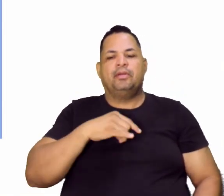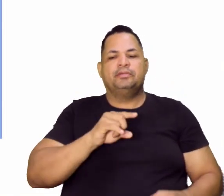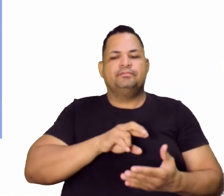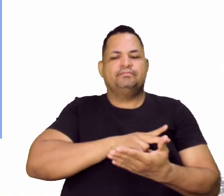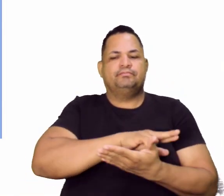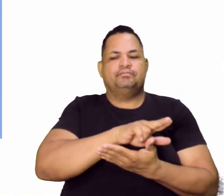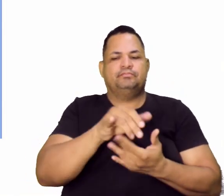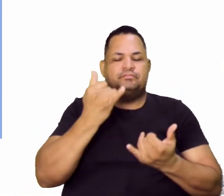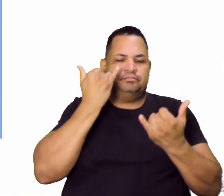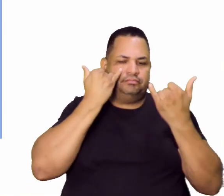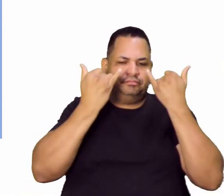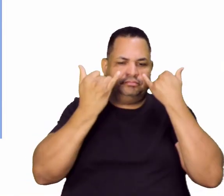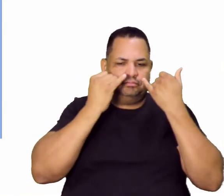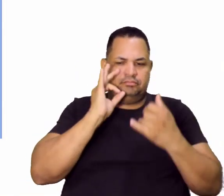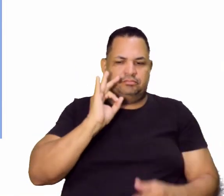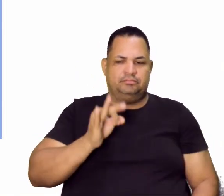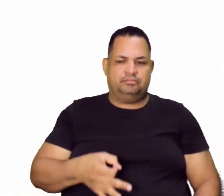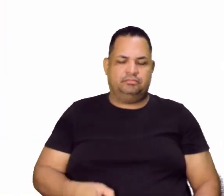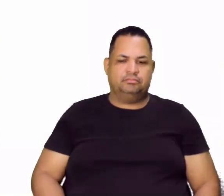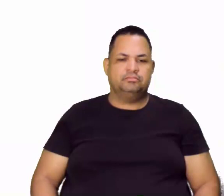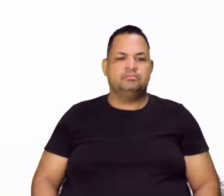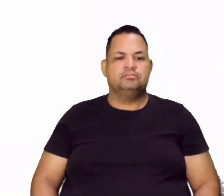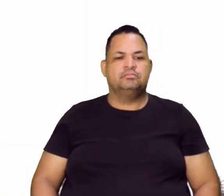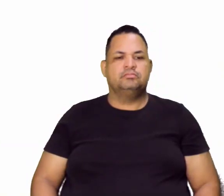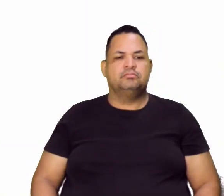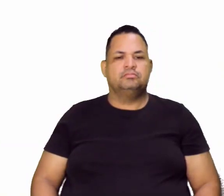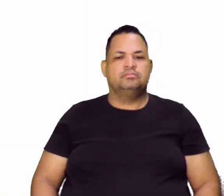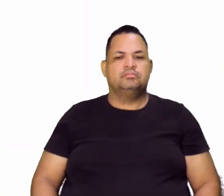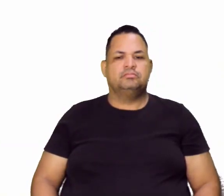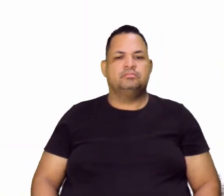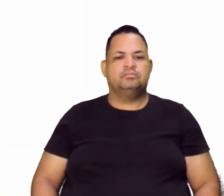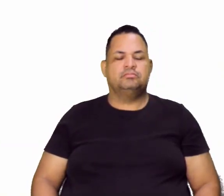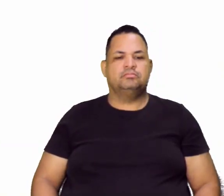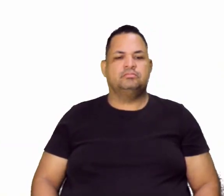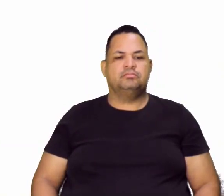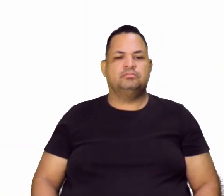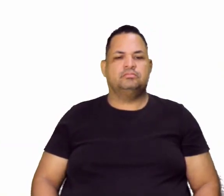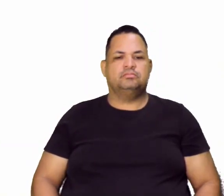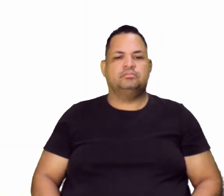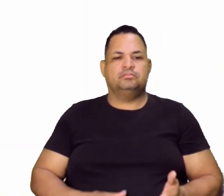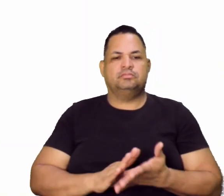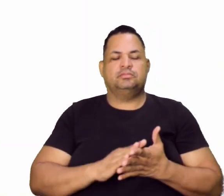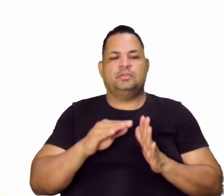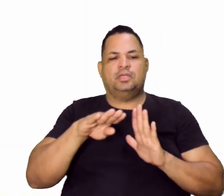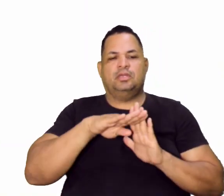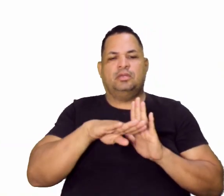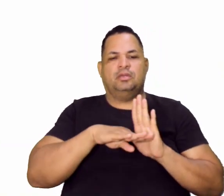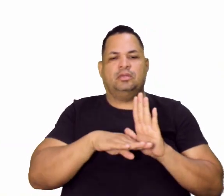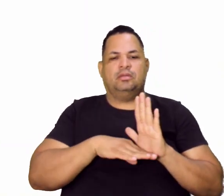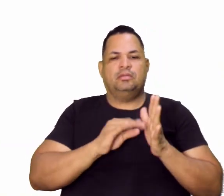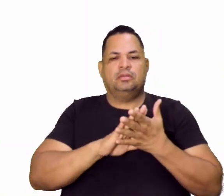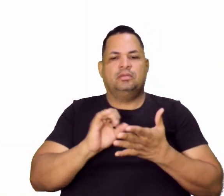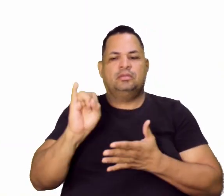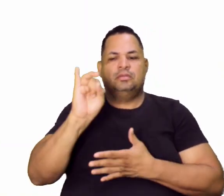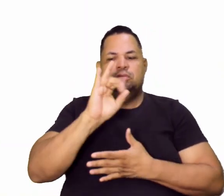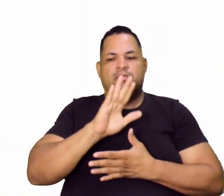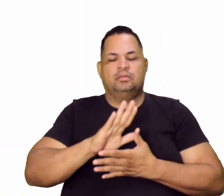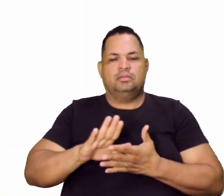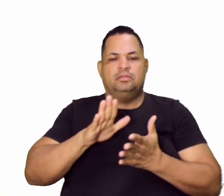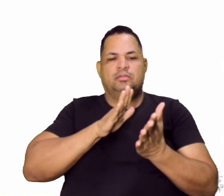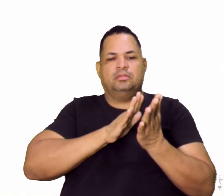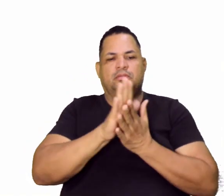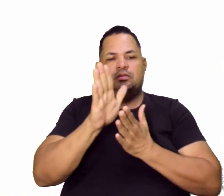informação, certo? E também falamos sobre o roteiro. Qual é o roteiro para ler